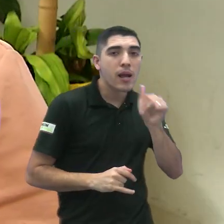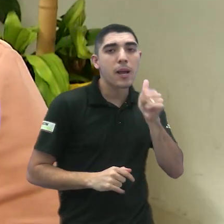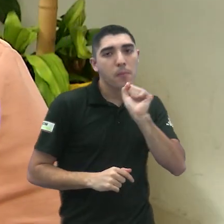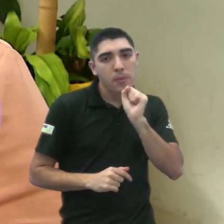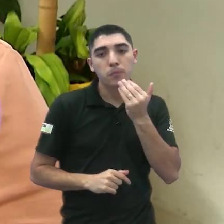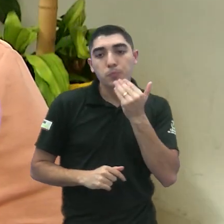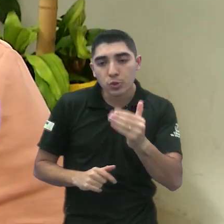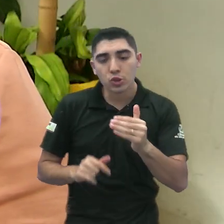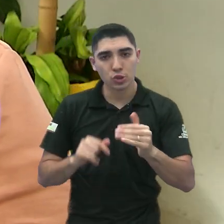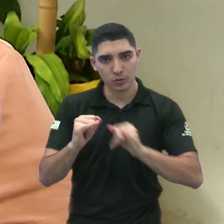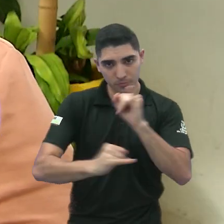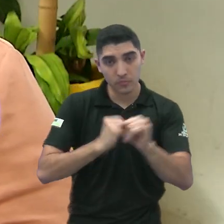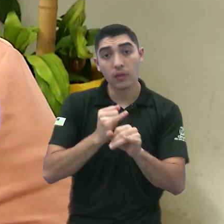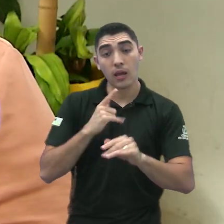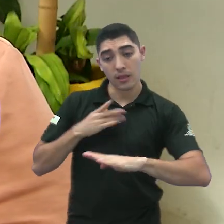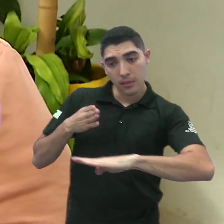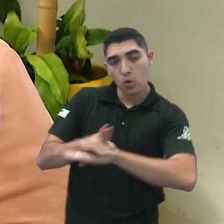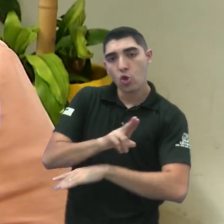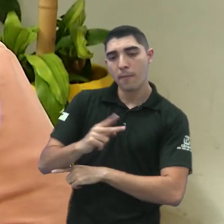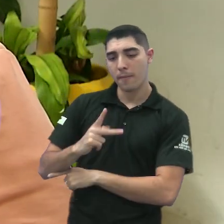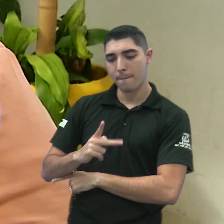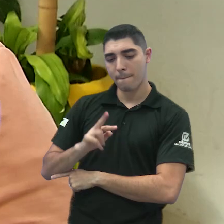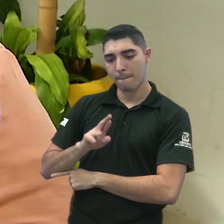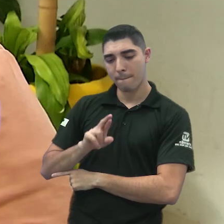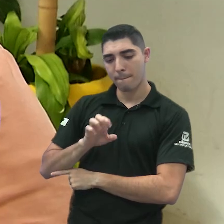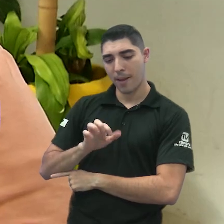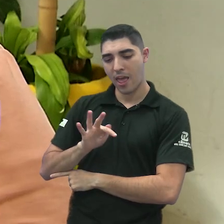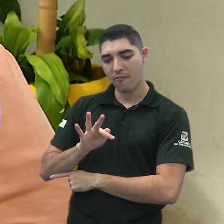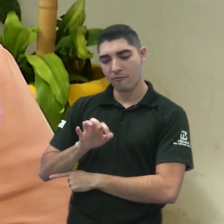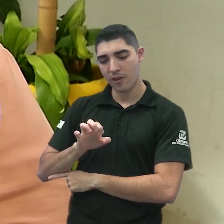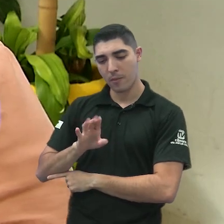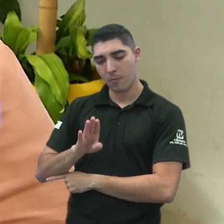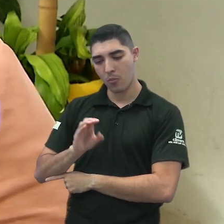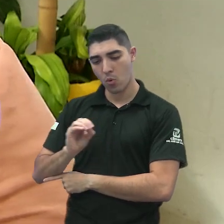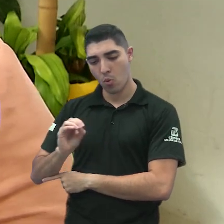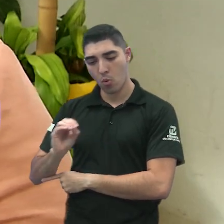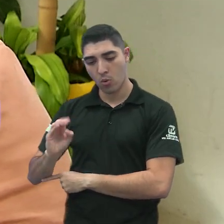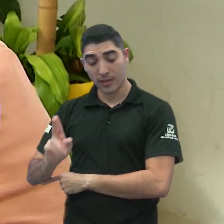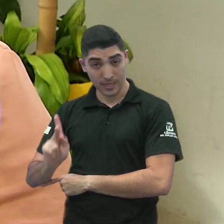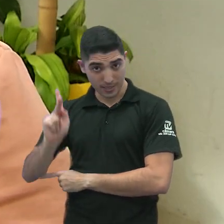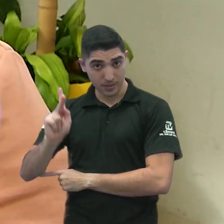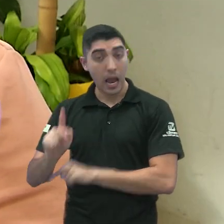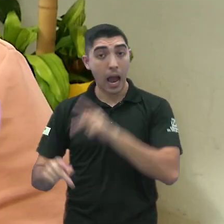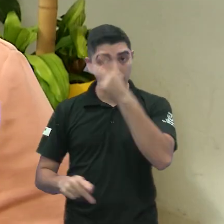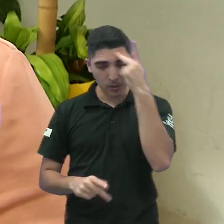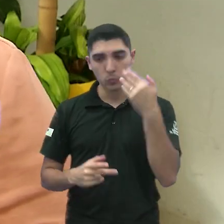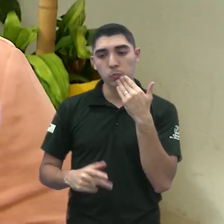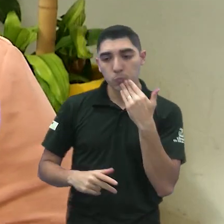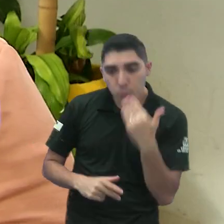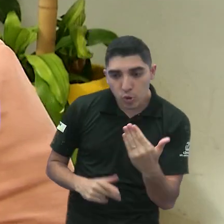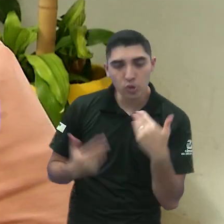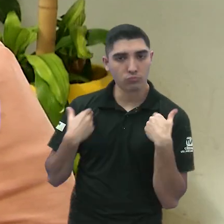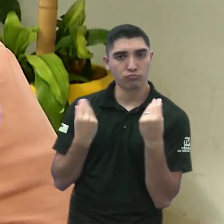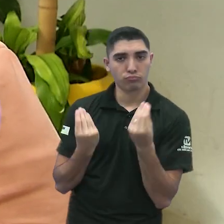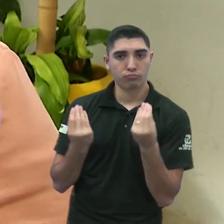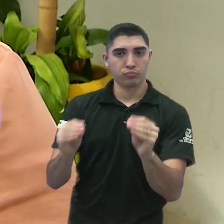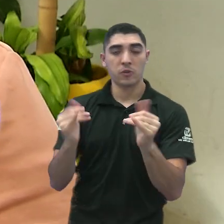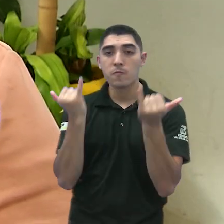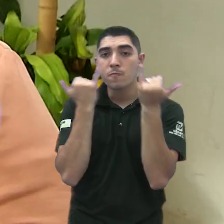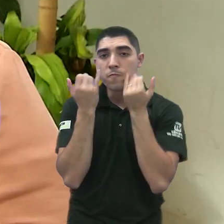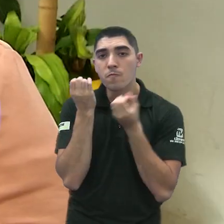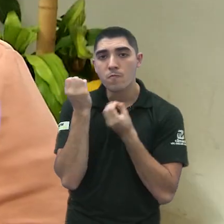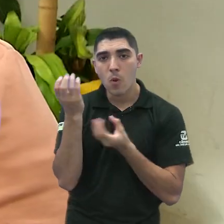prefeitura, clica no PrefBook, e lá a pessoa faz o cadastro e solicita essa carteirinha. Então, existem alguns